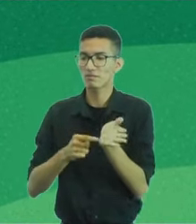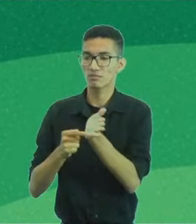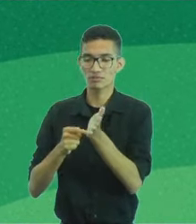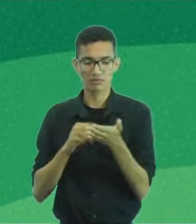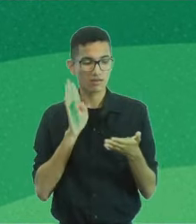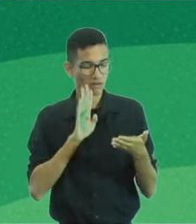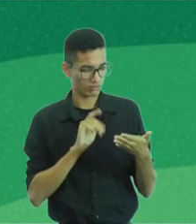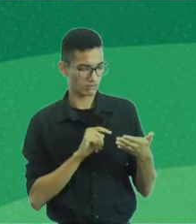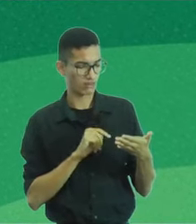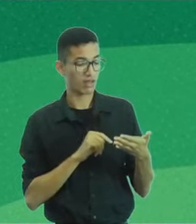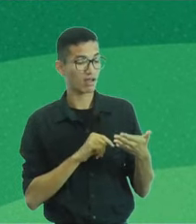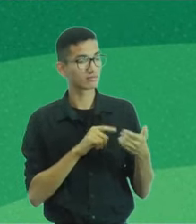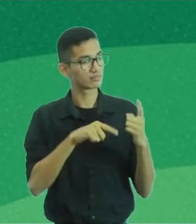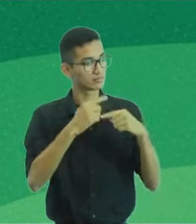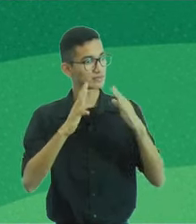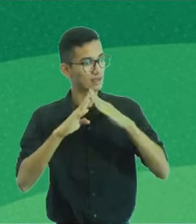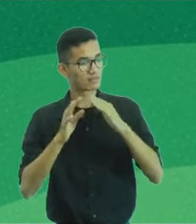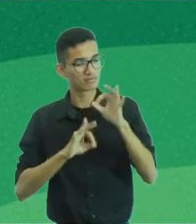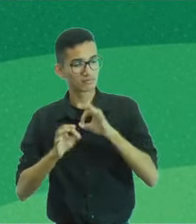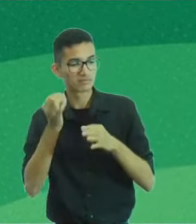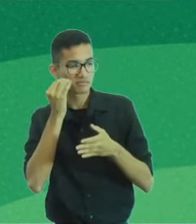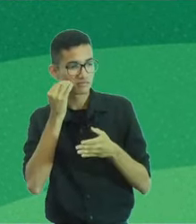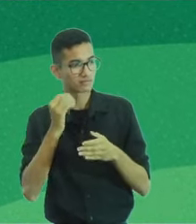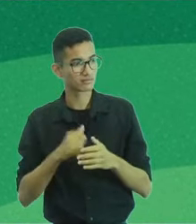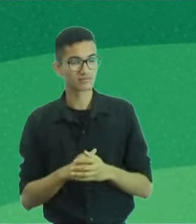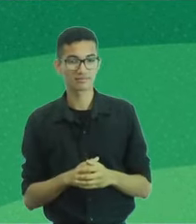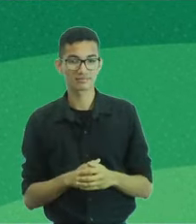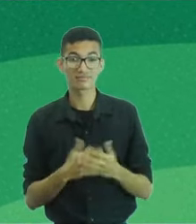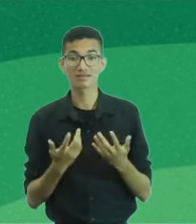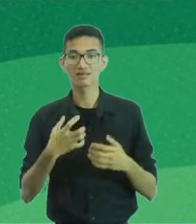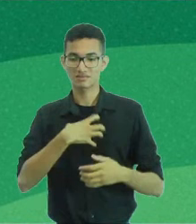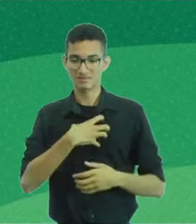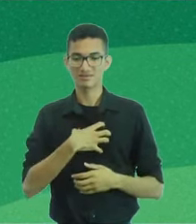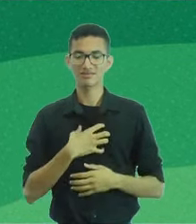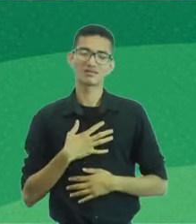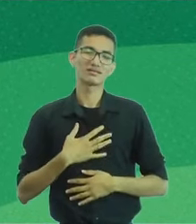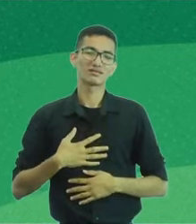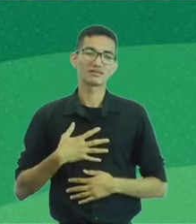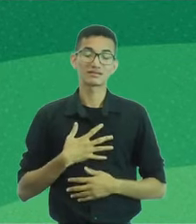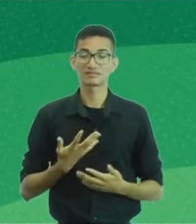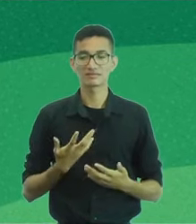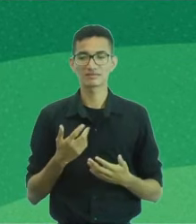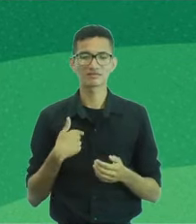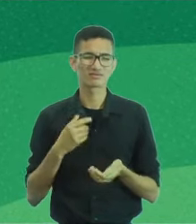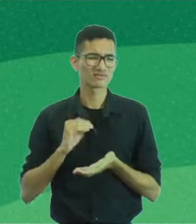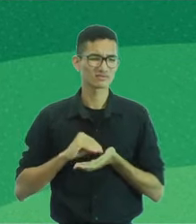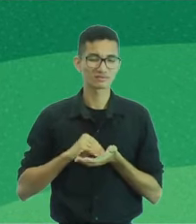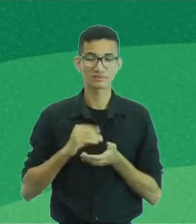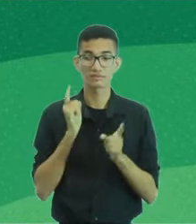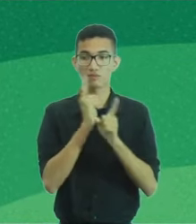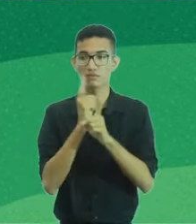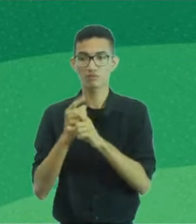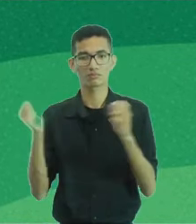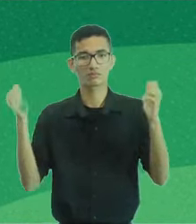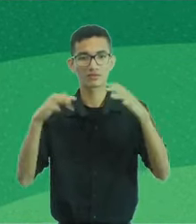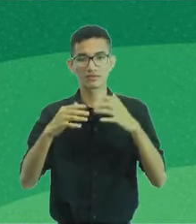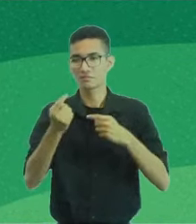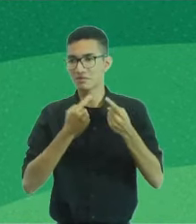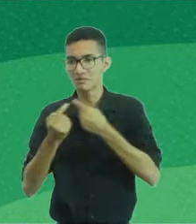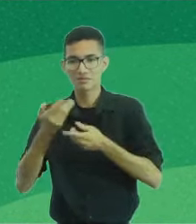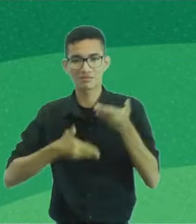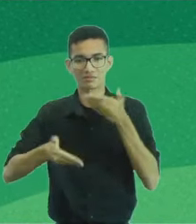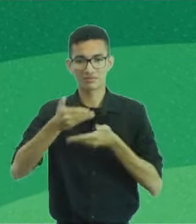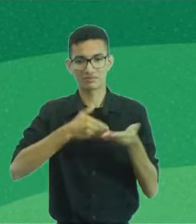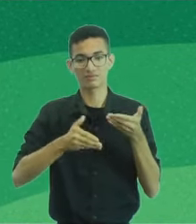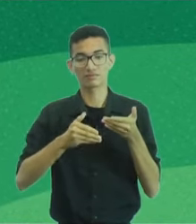talvez chegando em casa eu tente e eu tava sentindo falta desse gás que os encontros presenciais dão obviamente